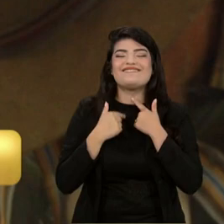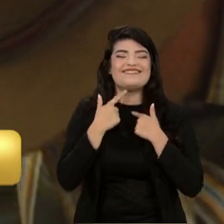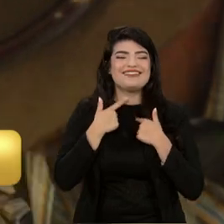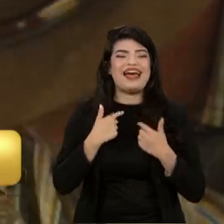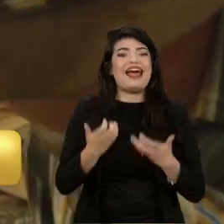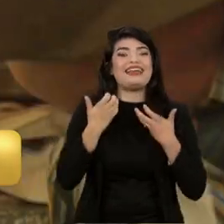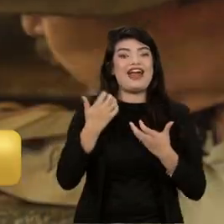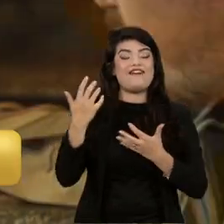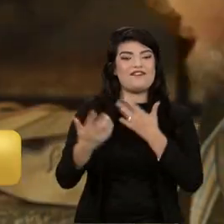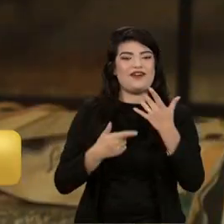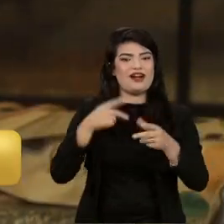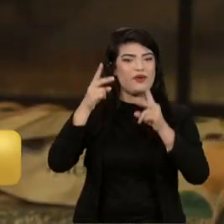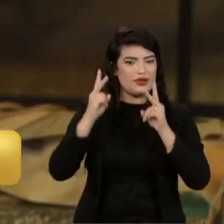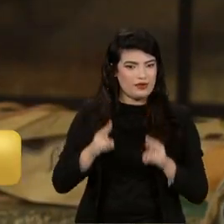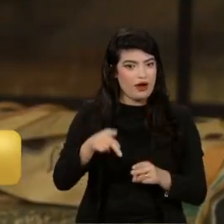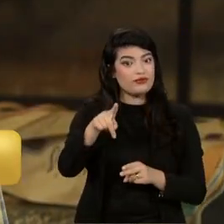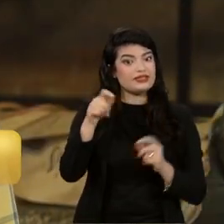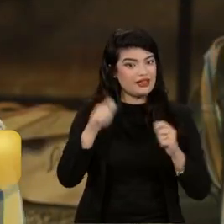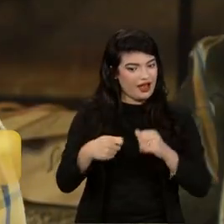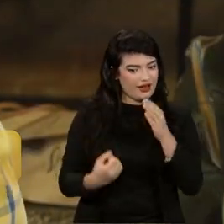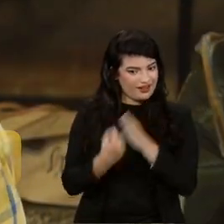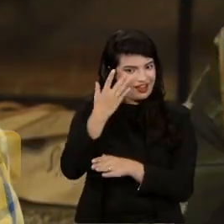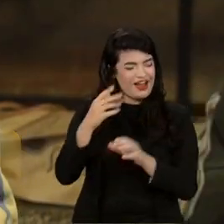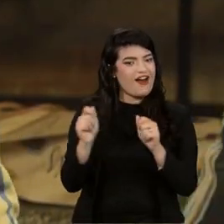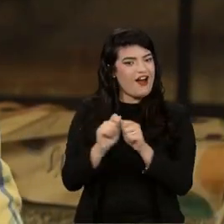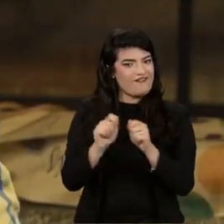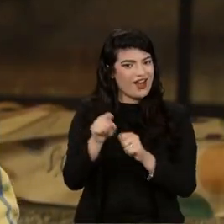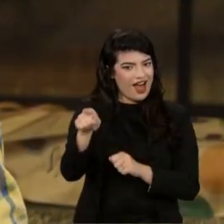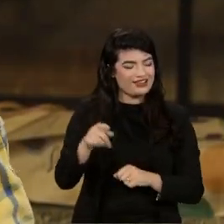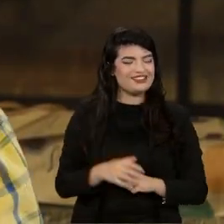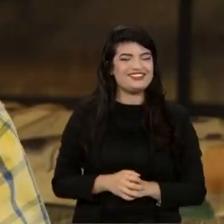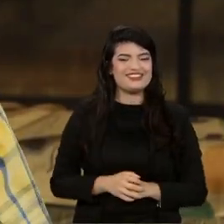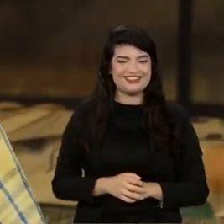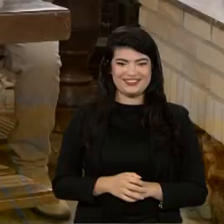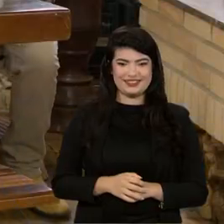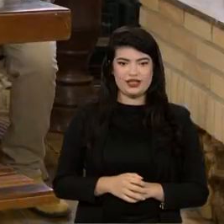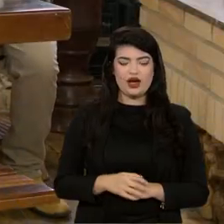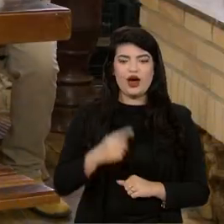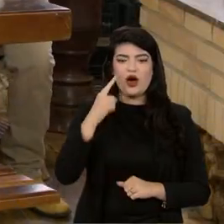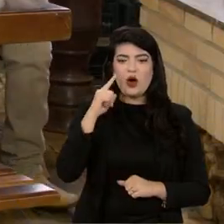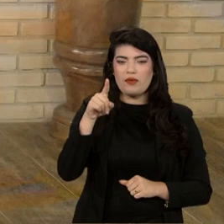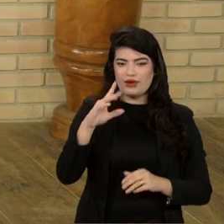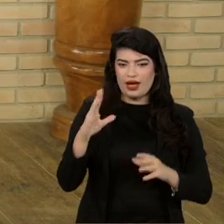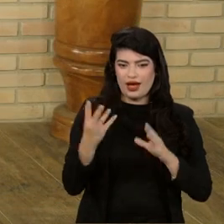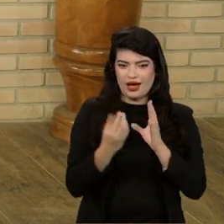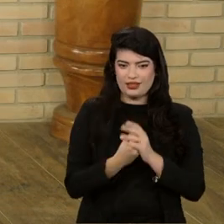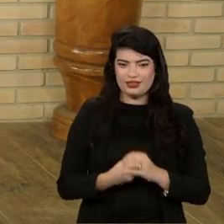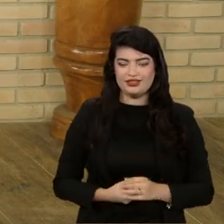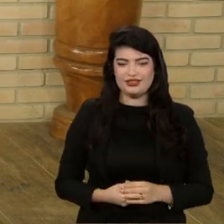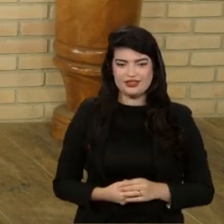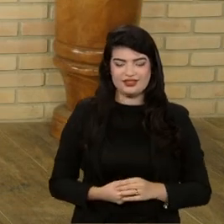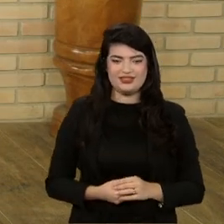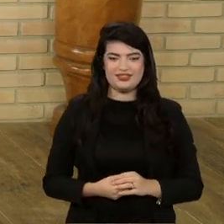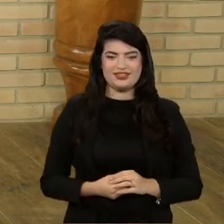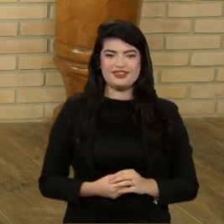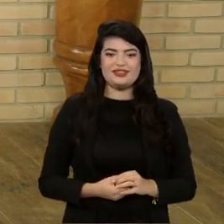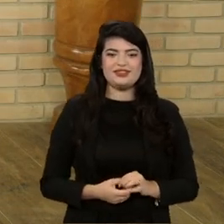fogão desse na minha casa? É. Faça. Faça. Faça. Olha aqui, ó. A obra. Vamos cantar o xalão.